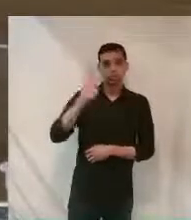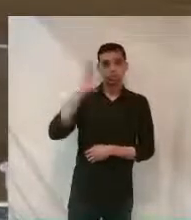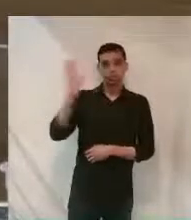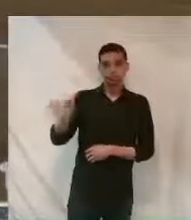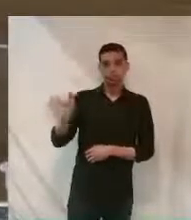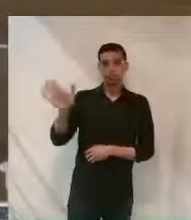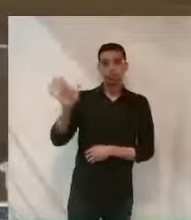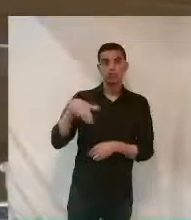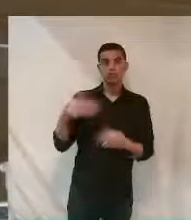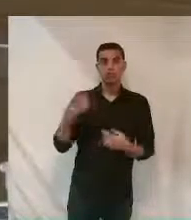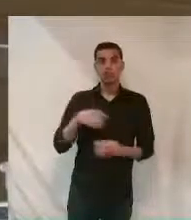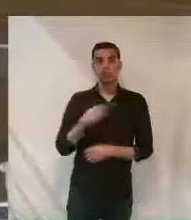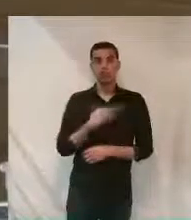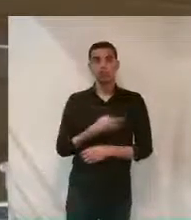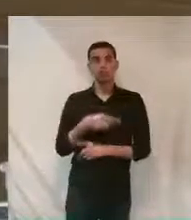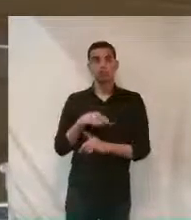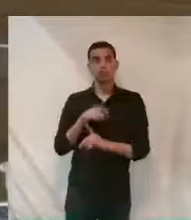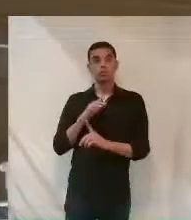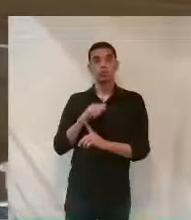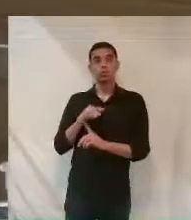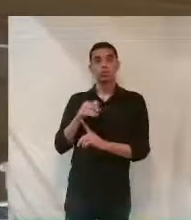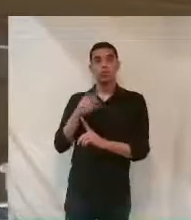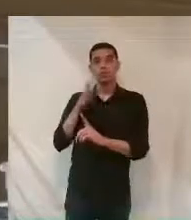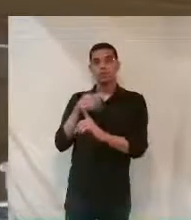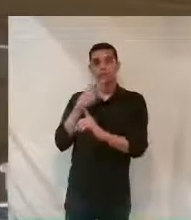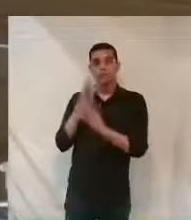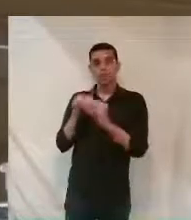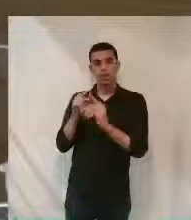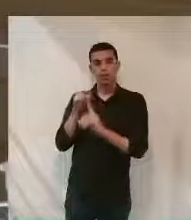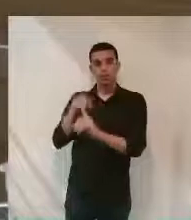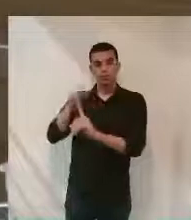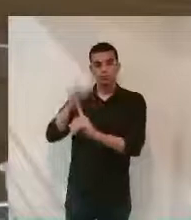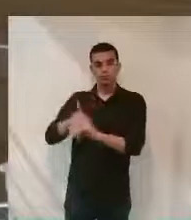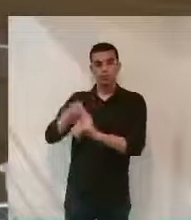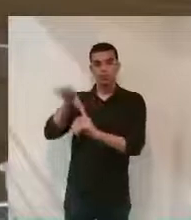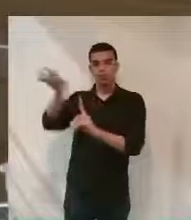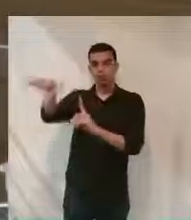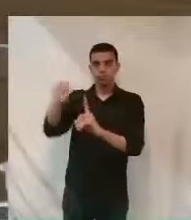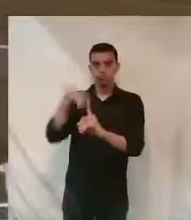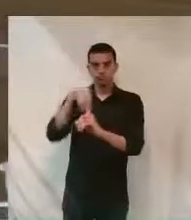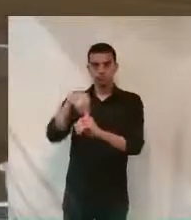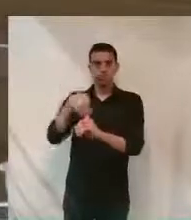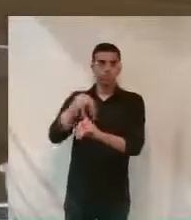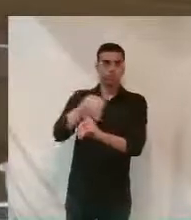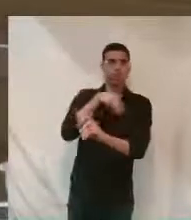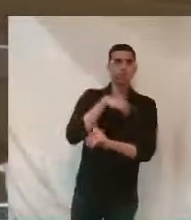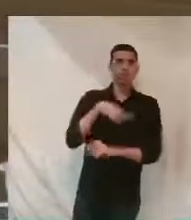com esse parceiro, com o entreposto, que paga o valor de mercado para a cooperativa pelo material recebido.